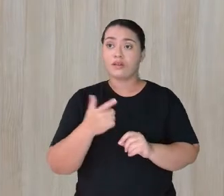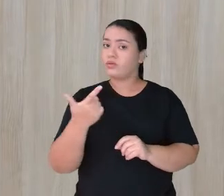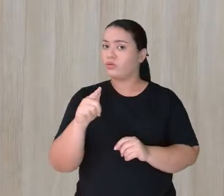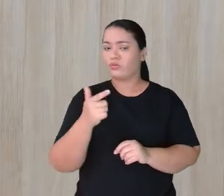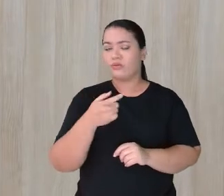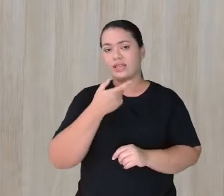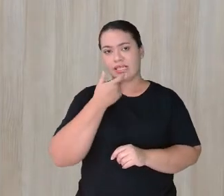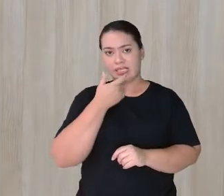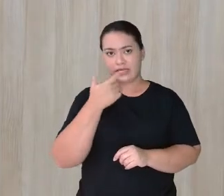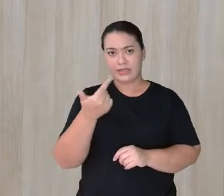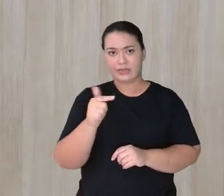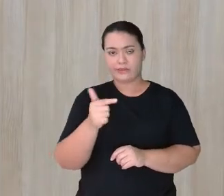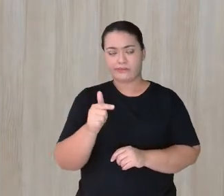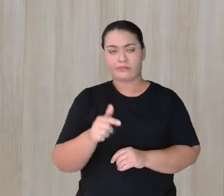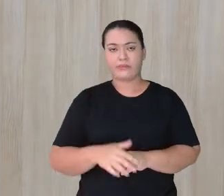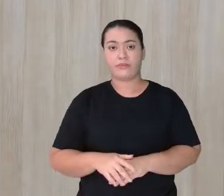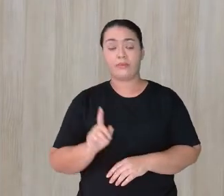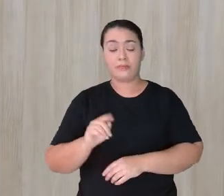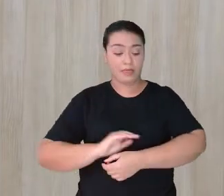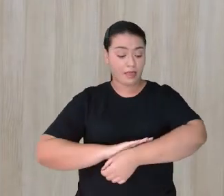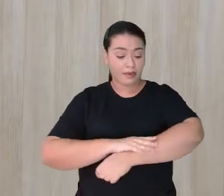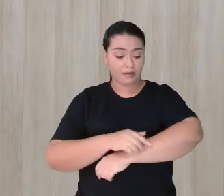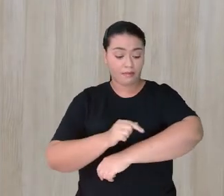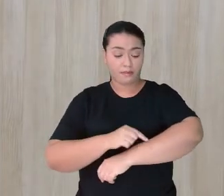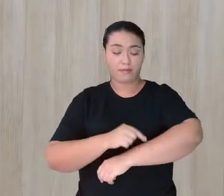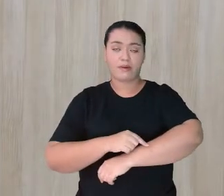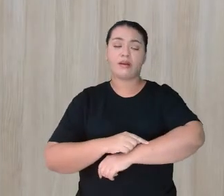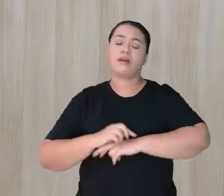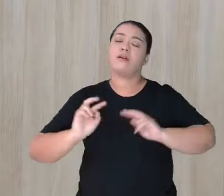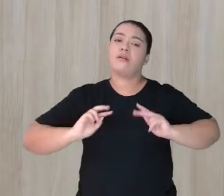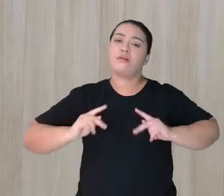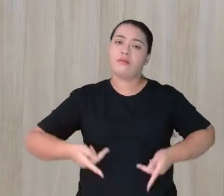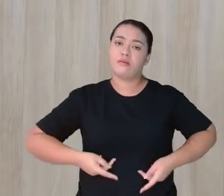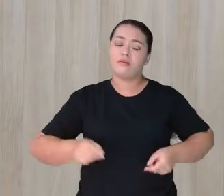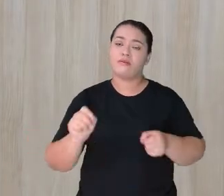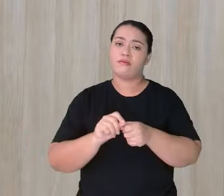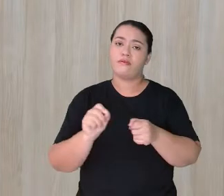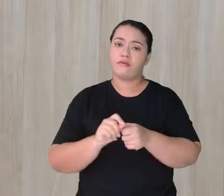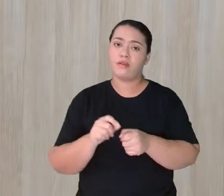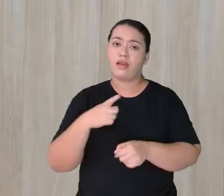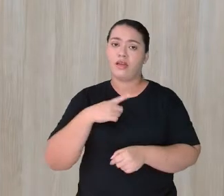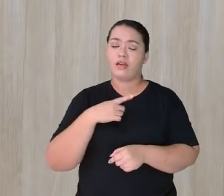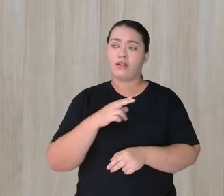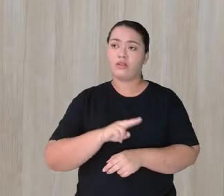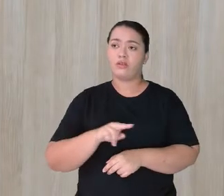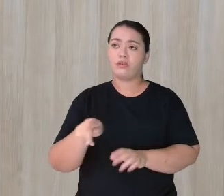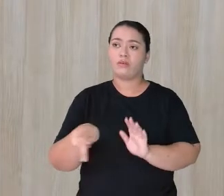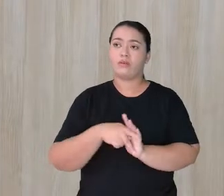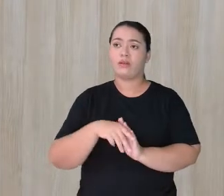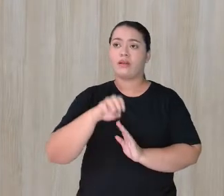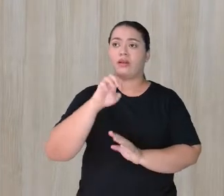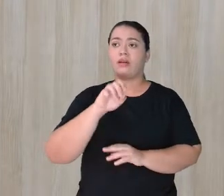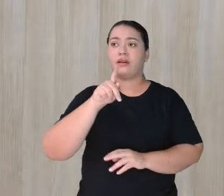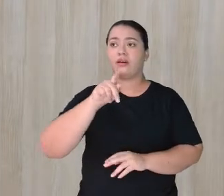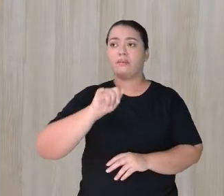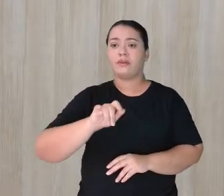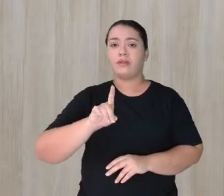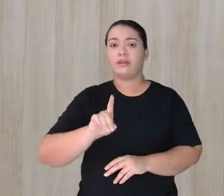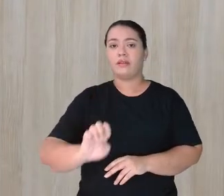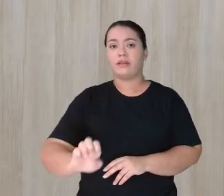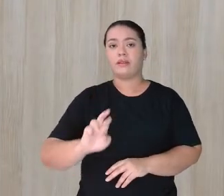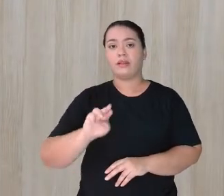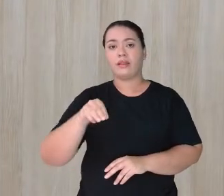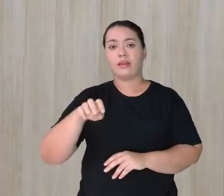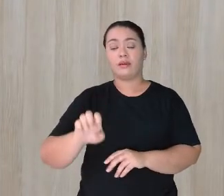vasos sanguíneos e a pele humana ela é formada, não é, pela epiderme, que é o tecido epitelial, e a derme, que é